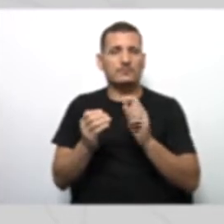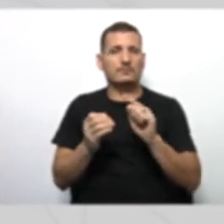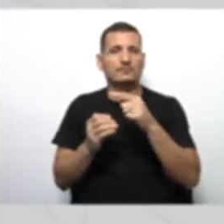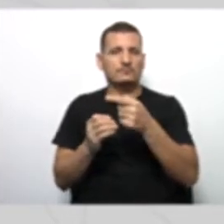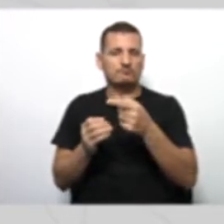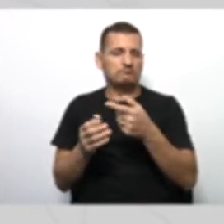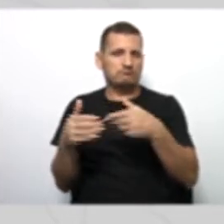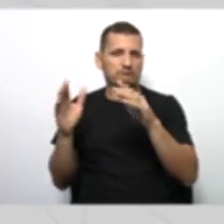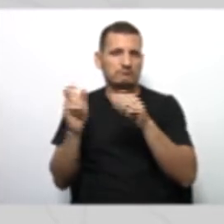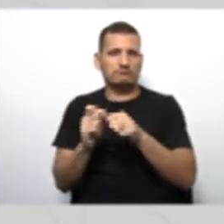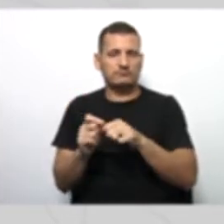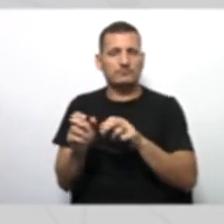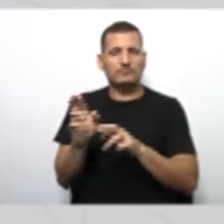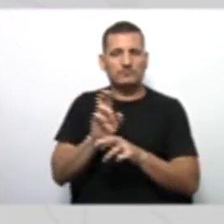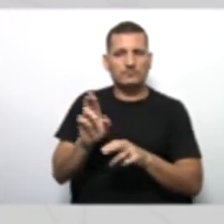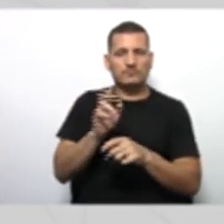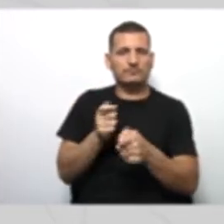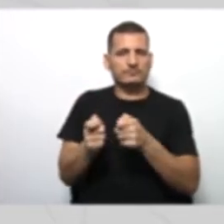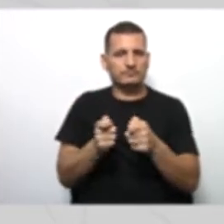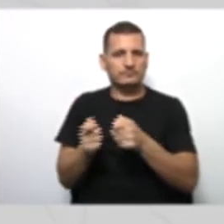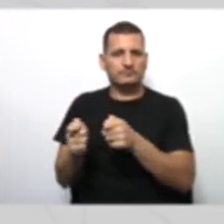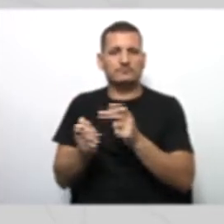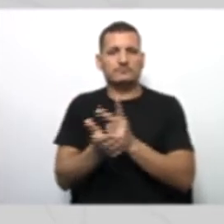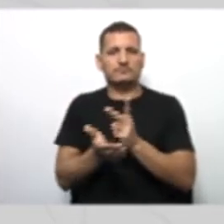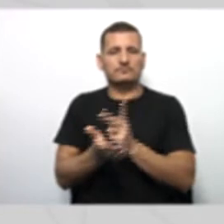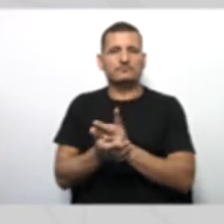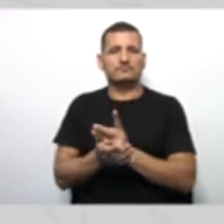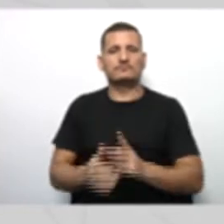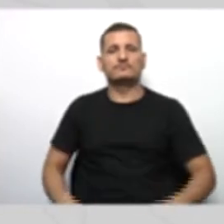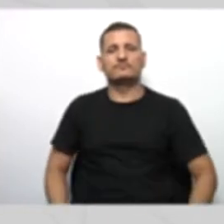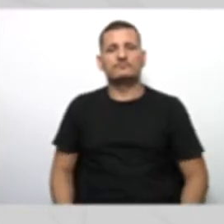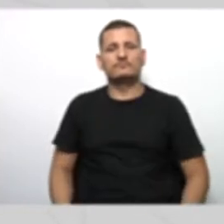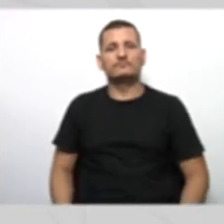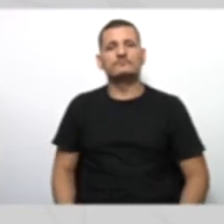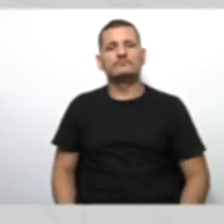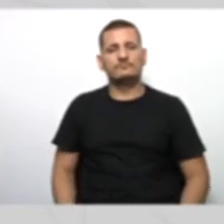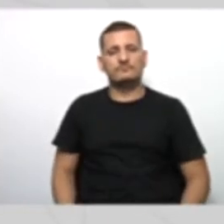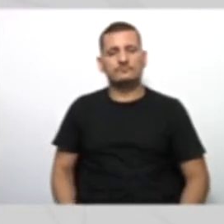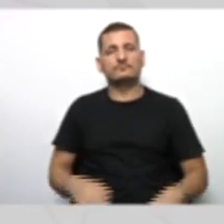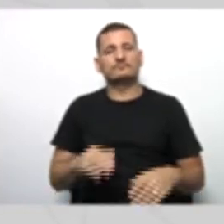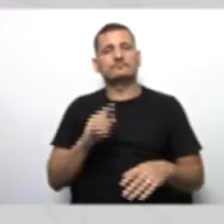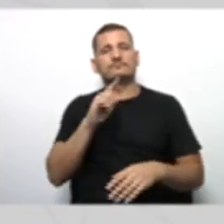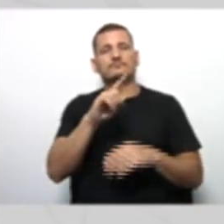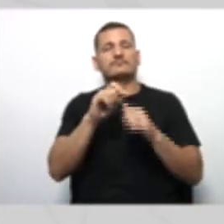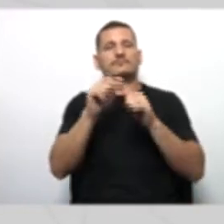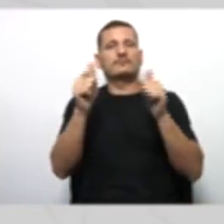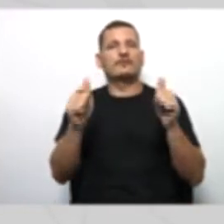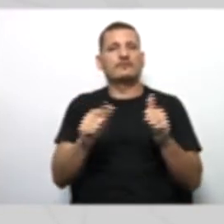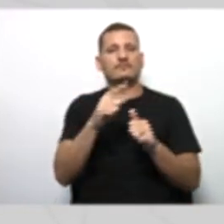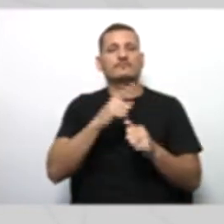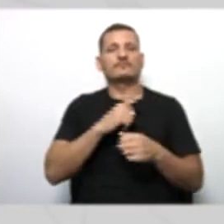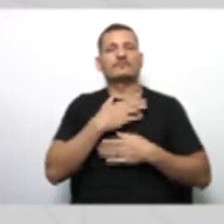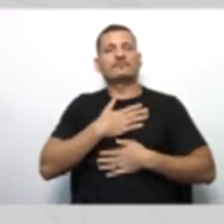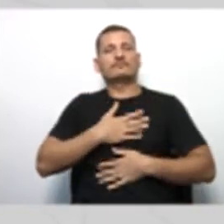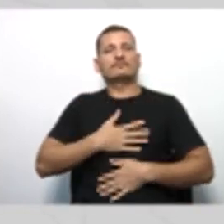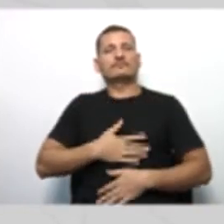agir, né? Monitorar e sempre controlar. Não é isso? Aí eu trago essa figura aí, né? Cara bem